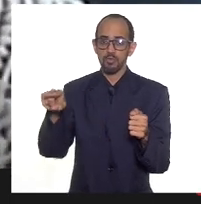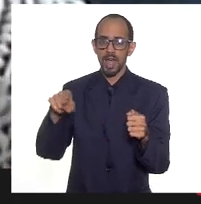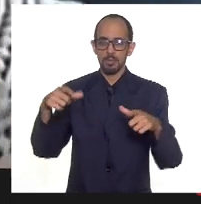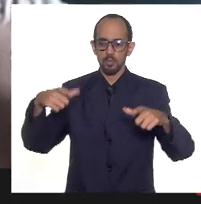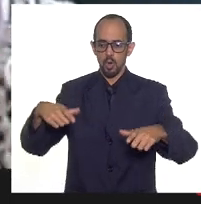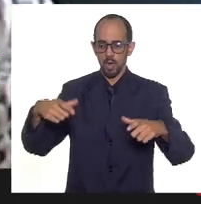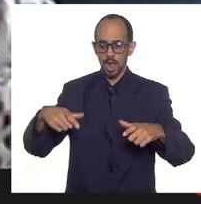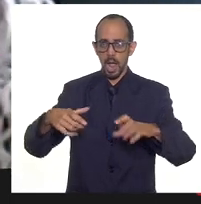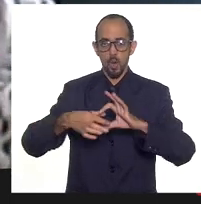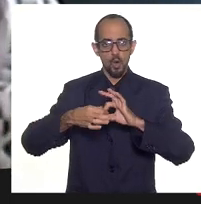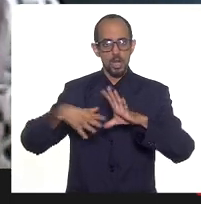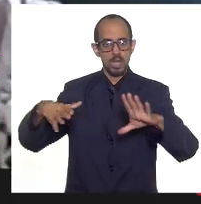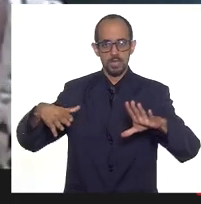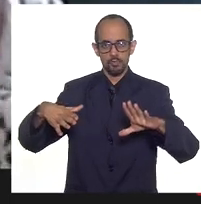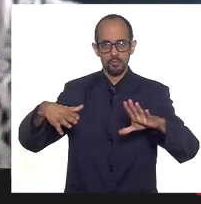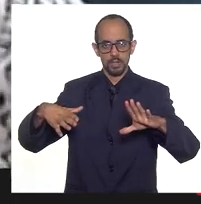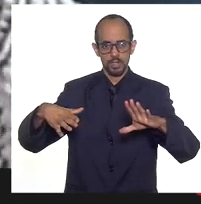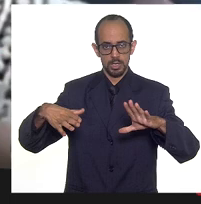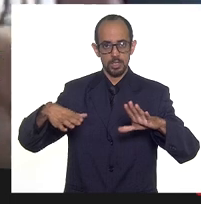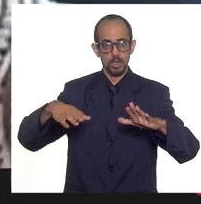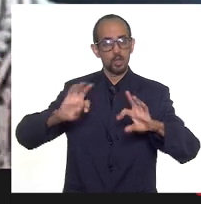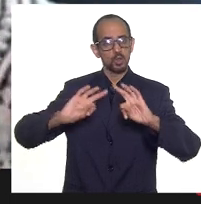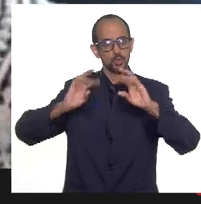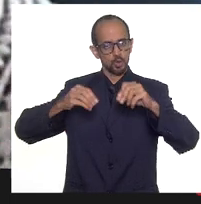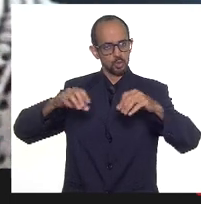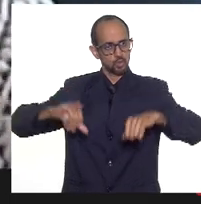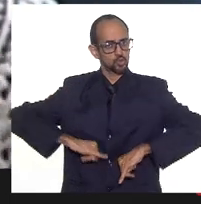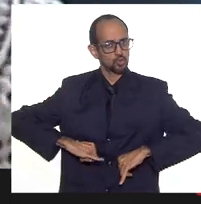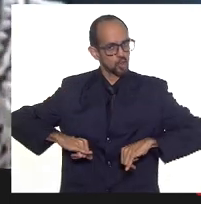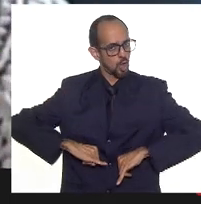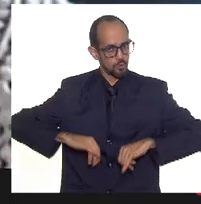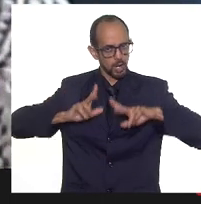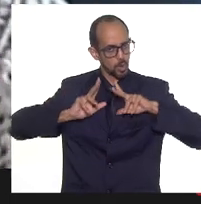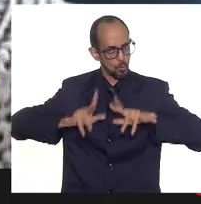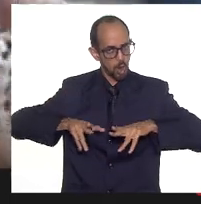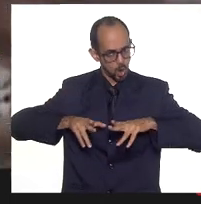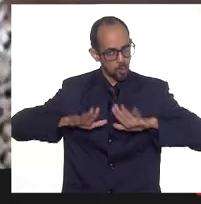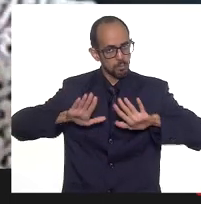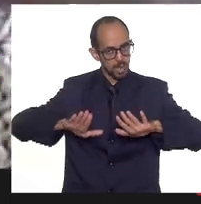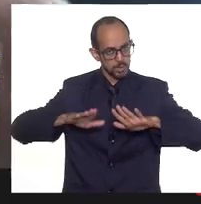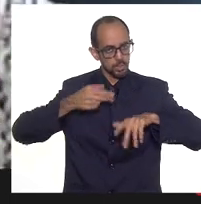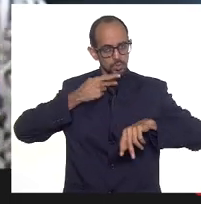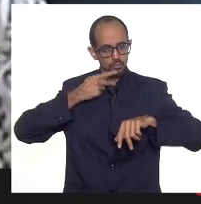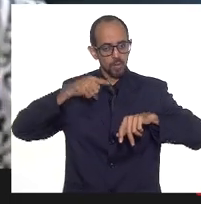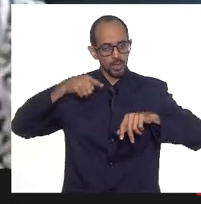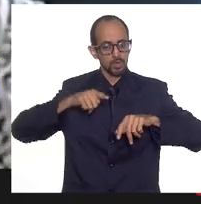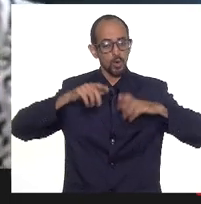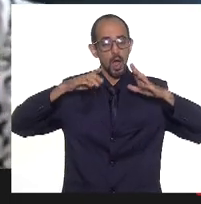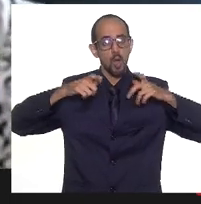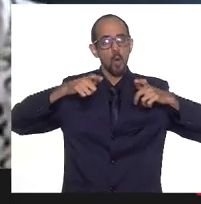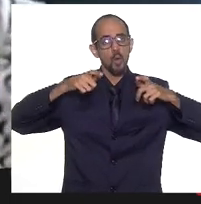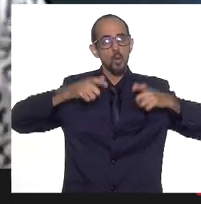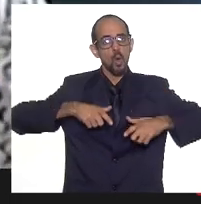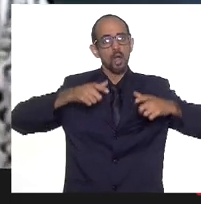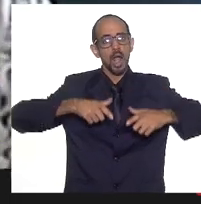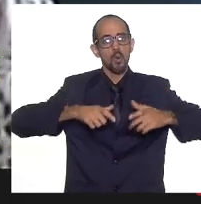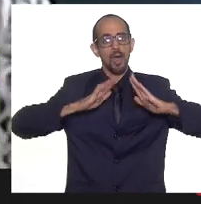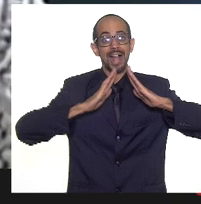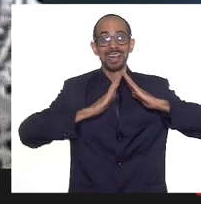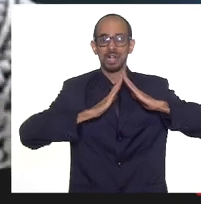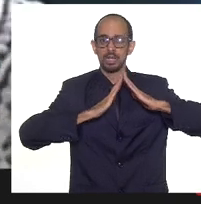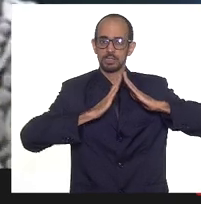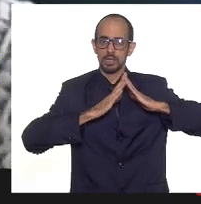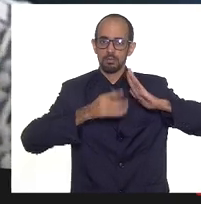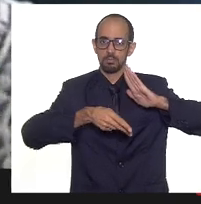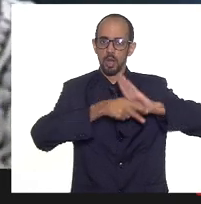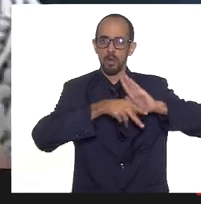mundo é atingido da mesma forma, né? Eu estava me referindo principalmente aos ataques ao espaço do terreiro. O espaço